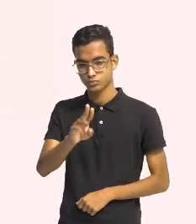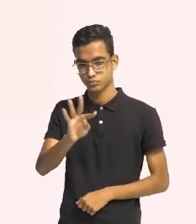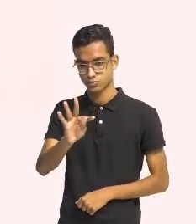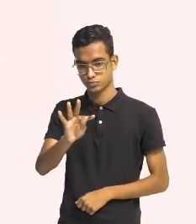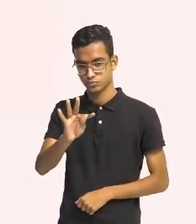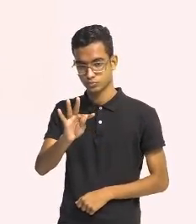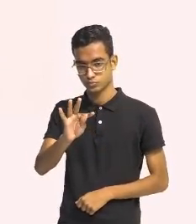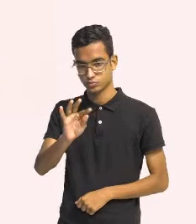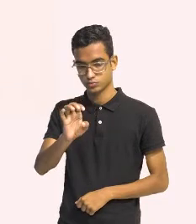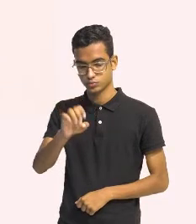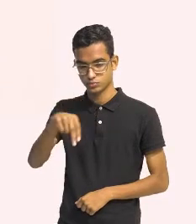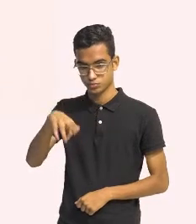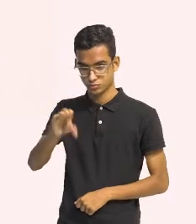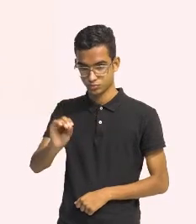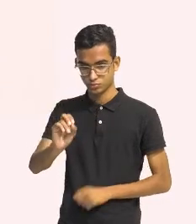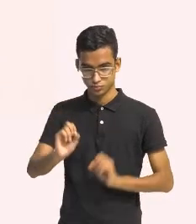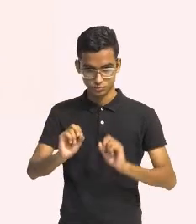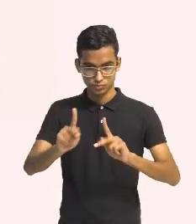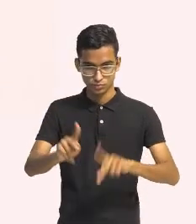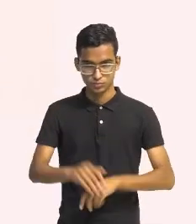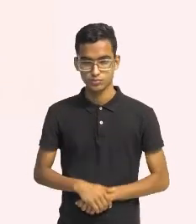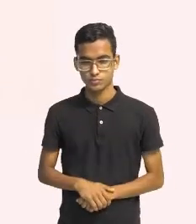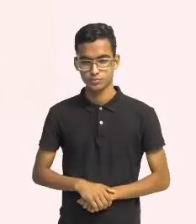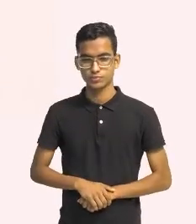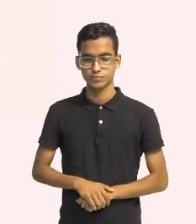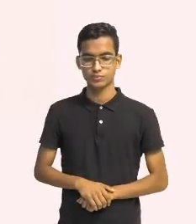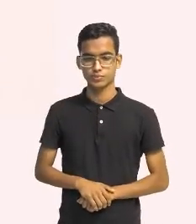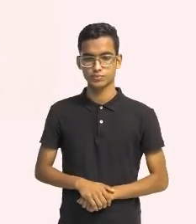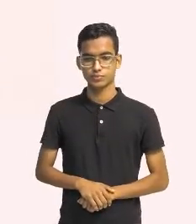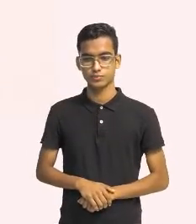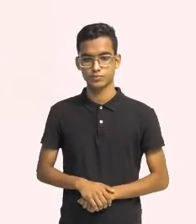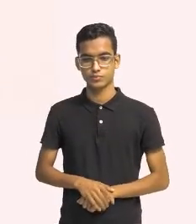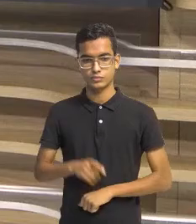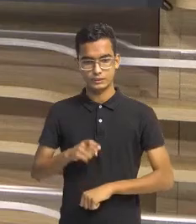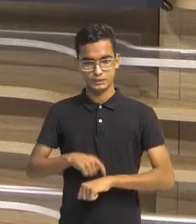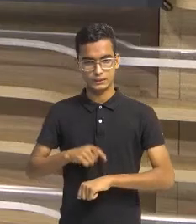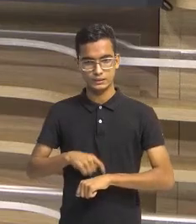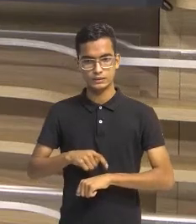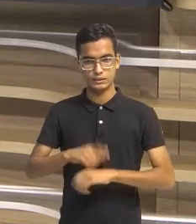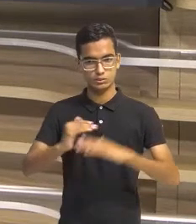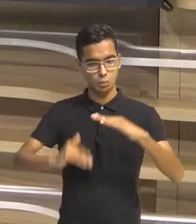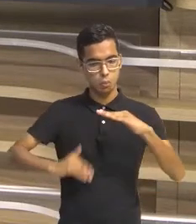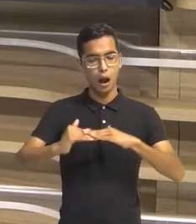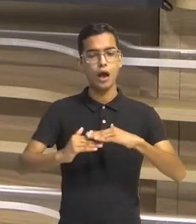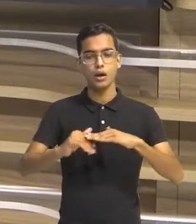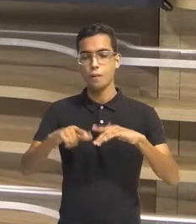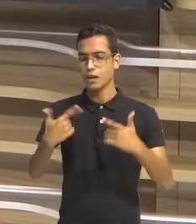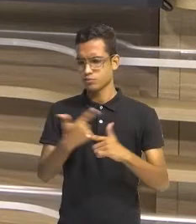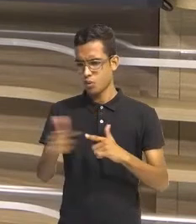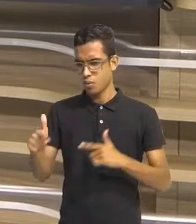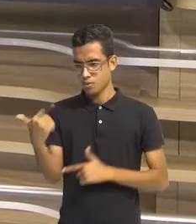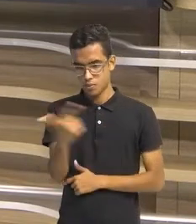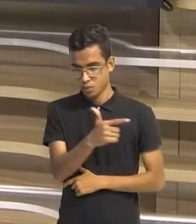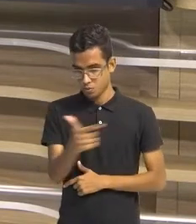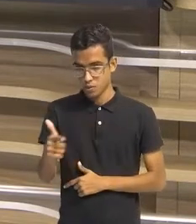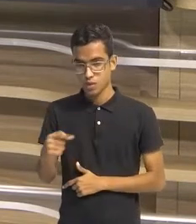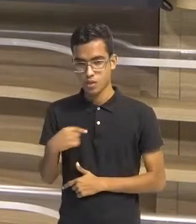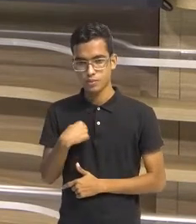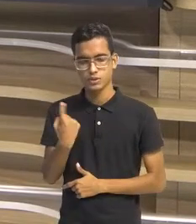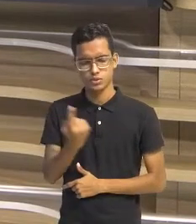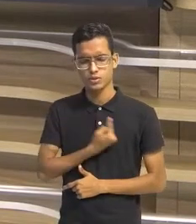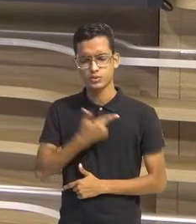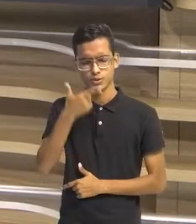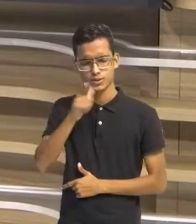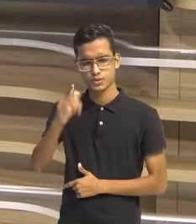2-buteno. Tá bom, gente? Passamos um pouquinho, mas não tem problema, né? A gente aprendeu um pouquinho essa